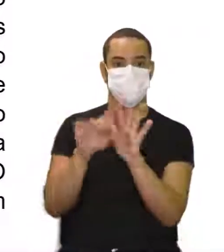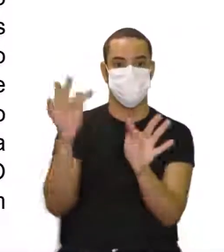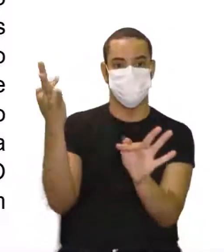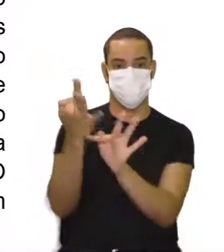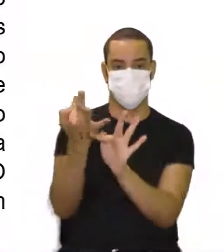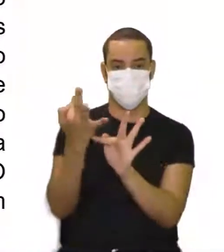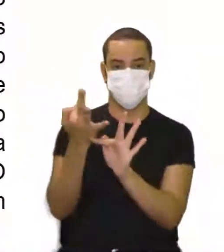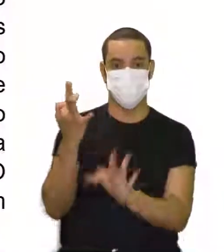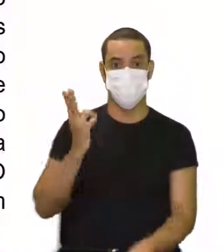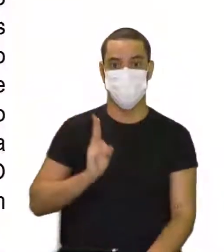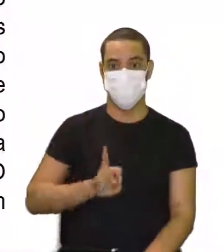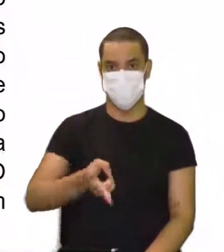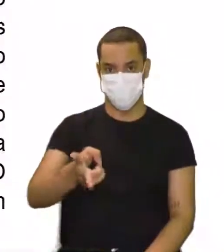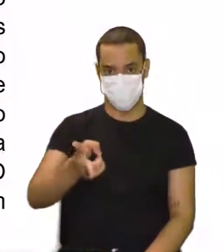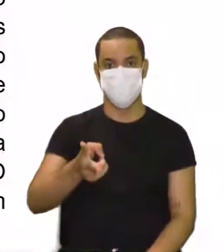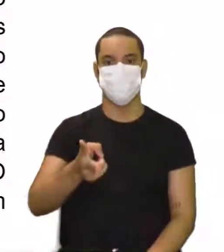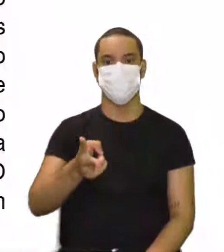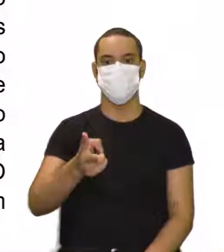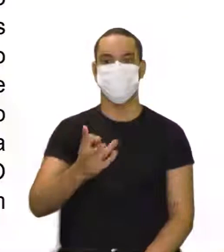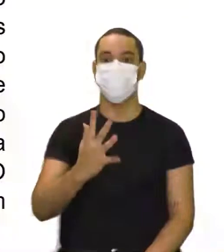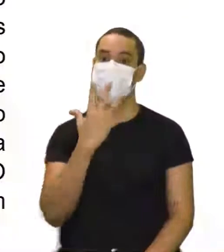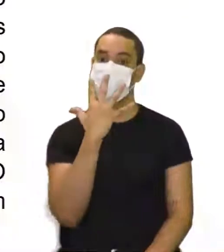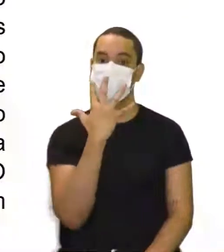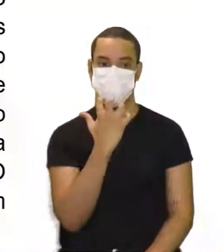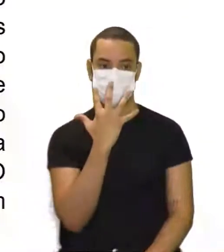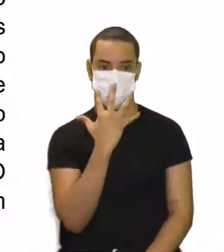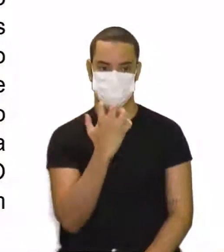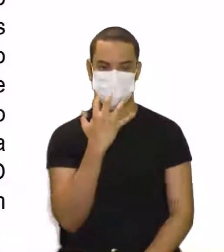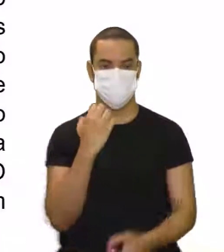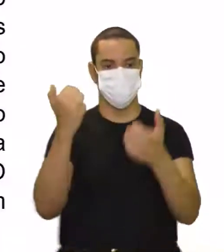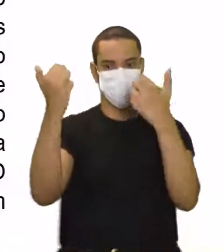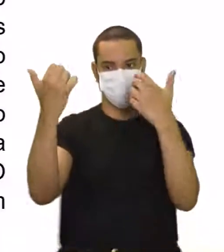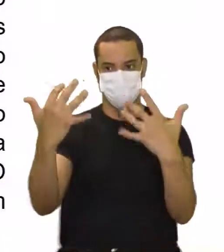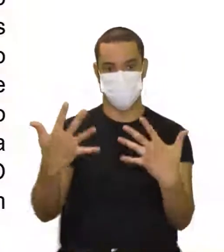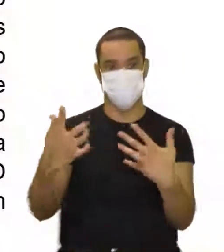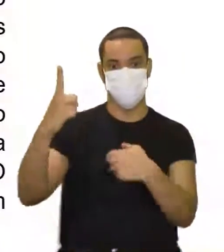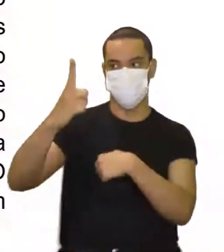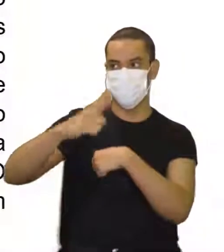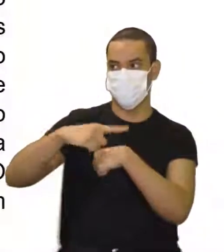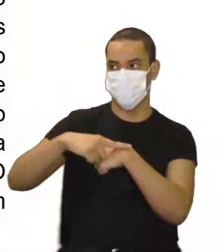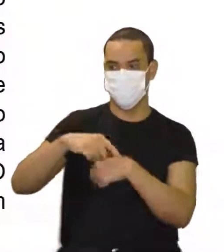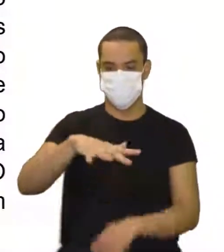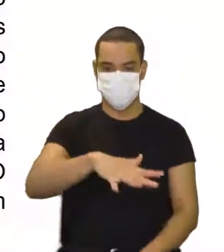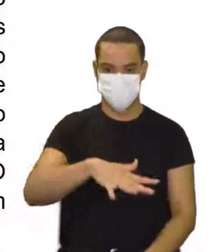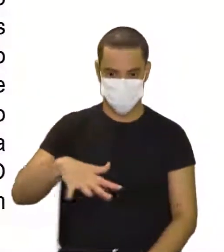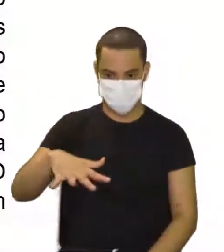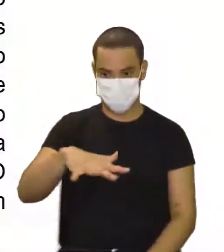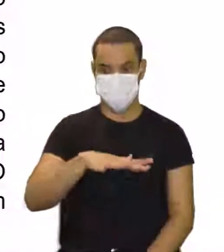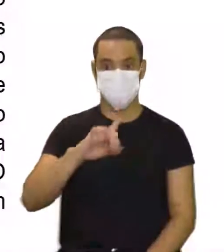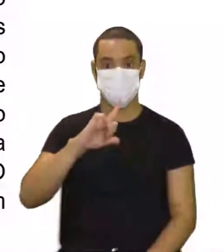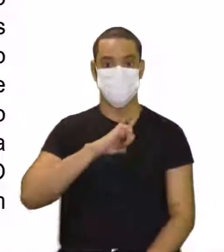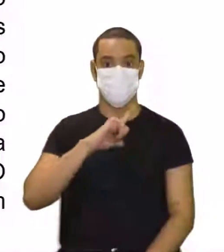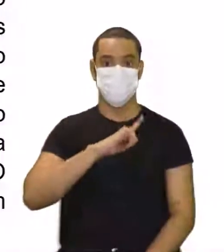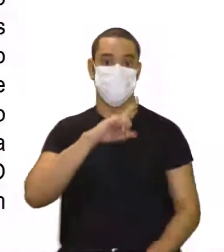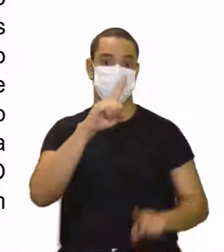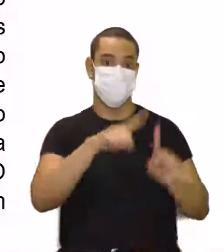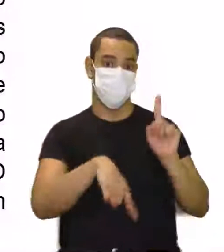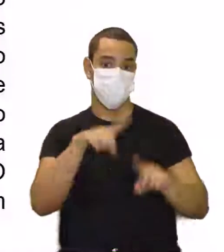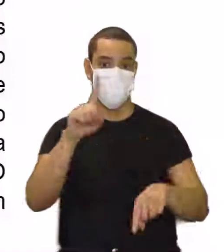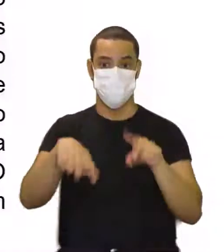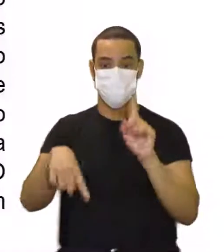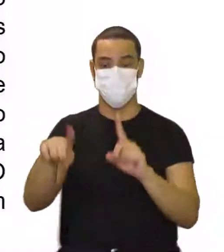as mesmas. Para Einstein, o tempo e o espaço, olha só, variam